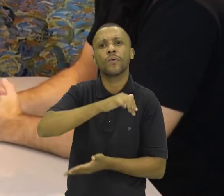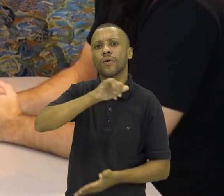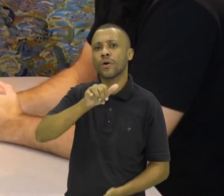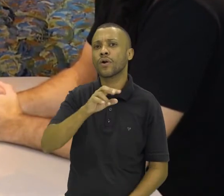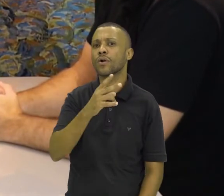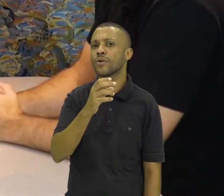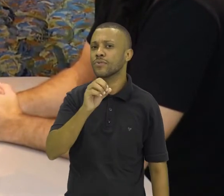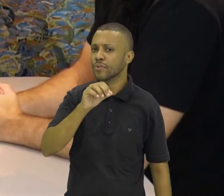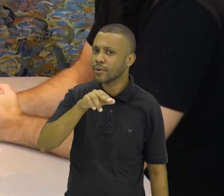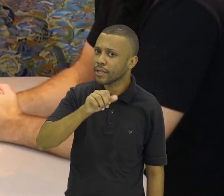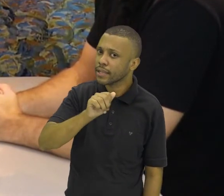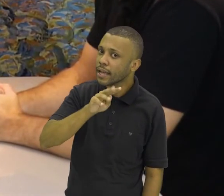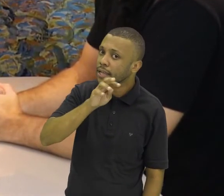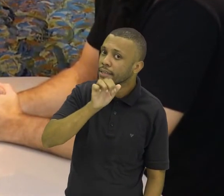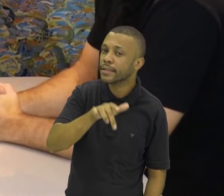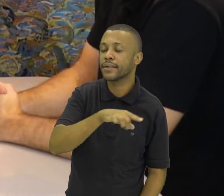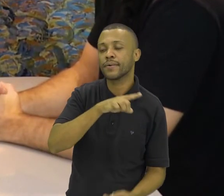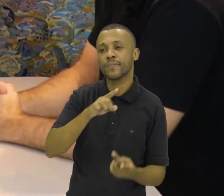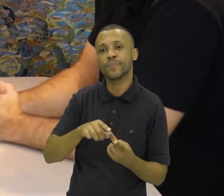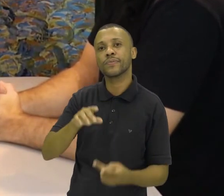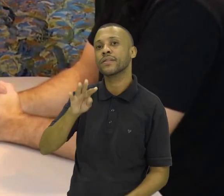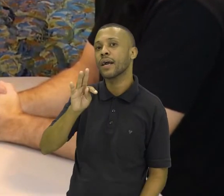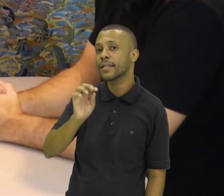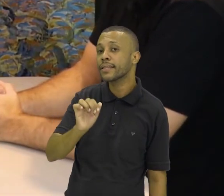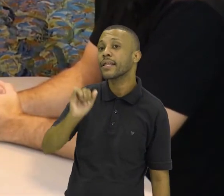Jonathan, a Thay, a esposa.